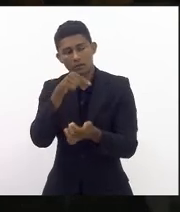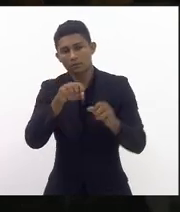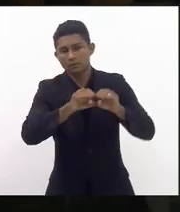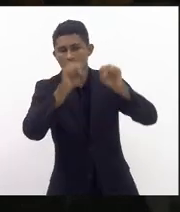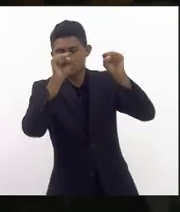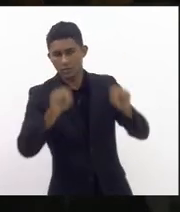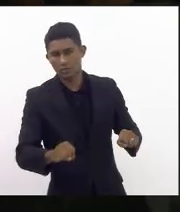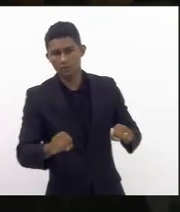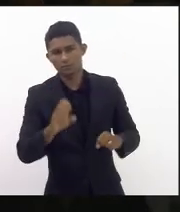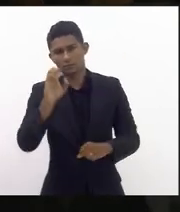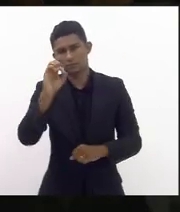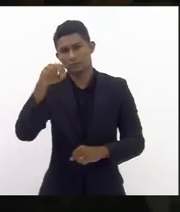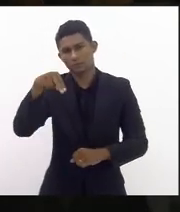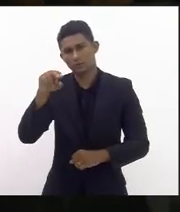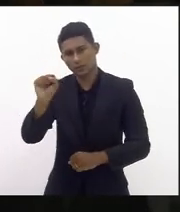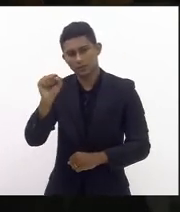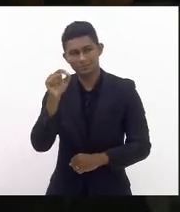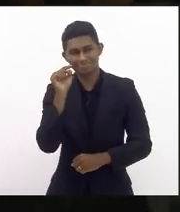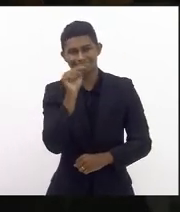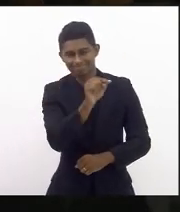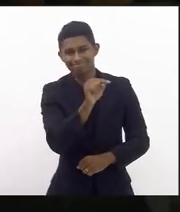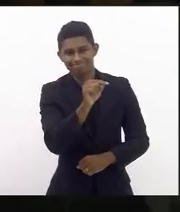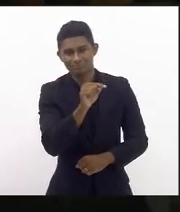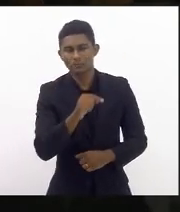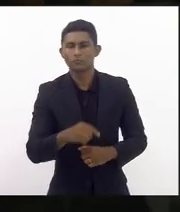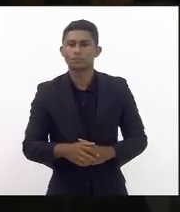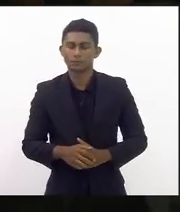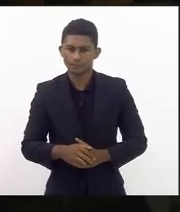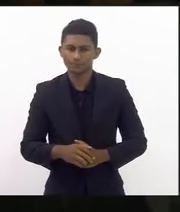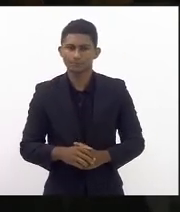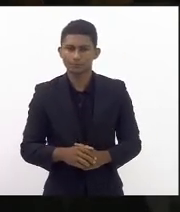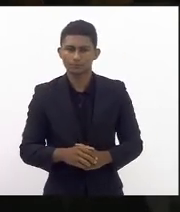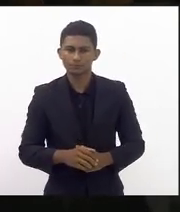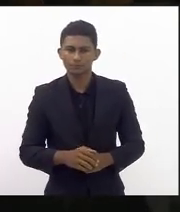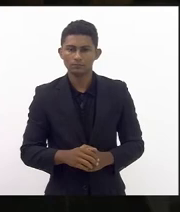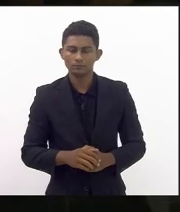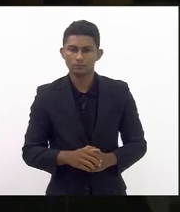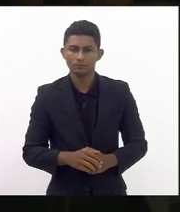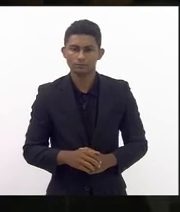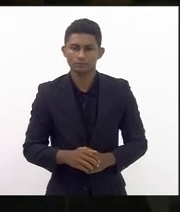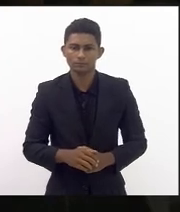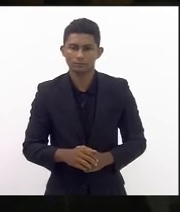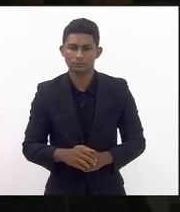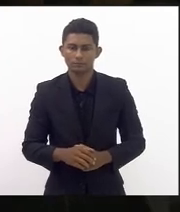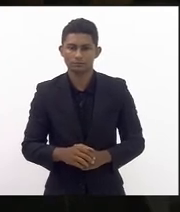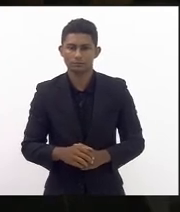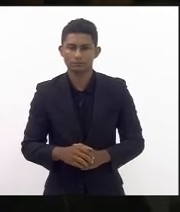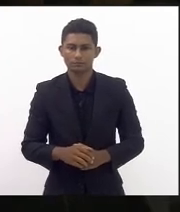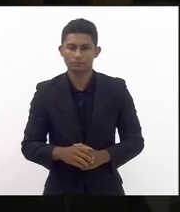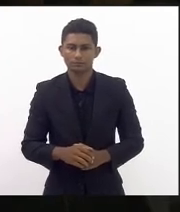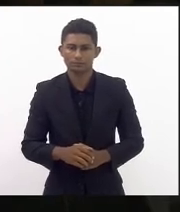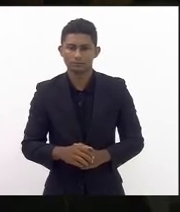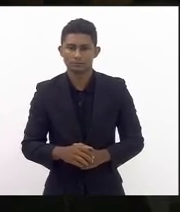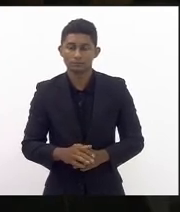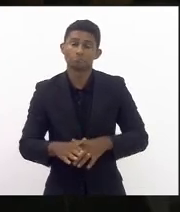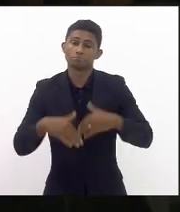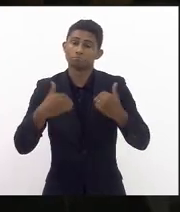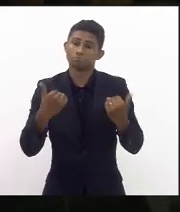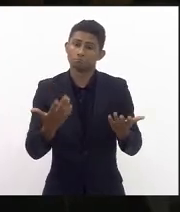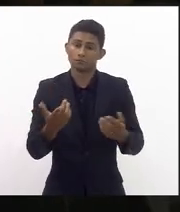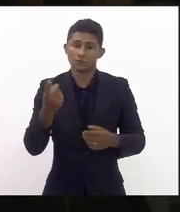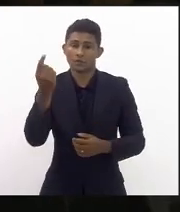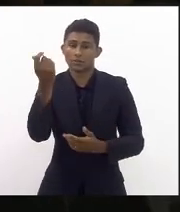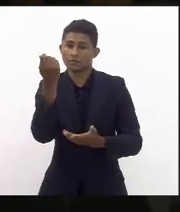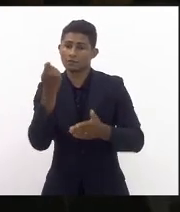regulado pela ONS, Operadora Nacional do Sistema. Bom, investimento